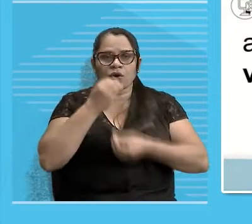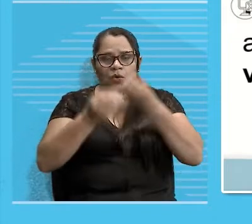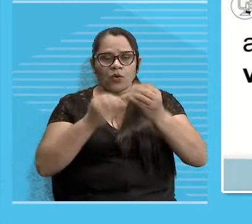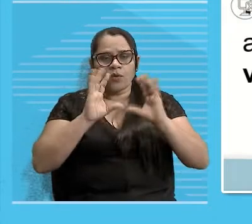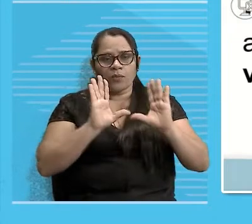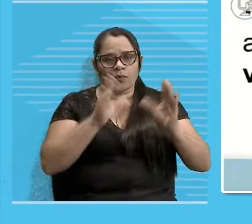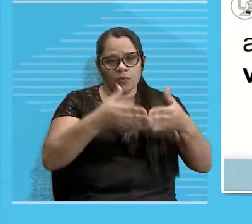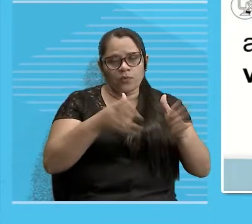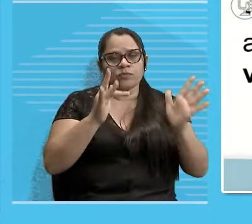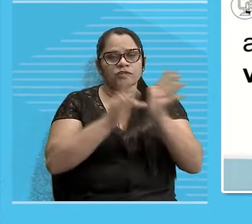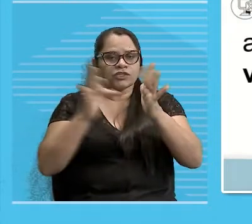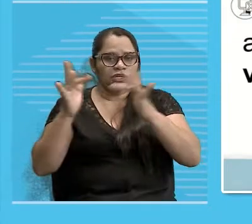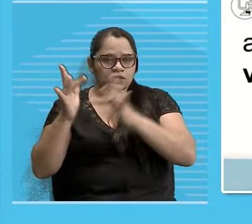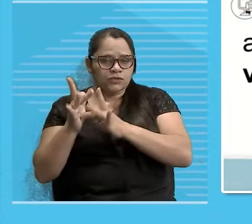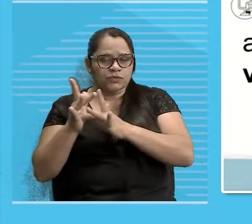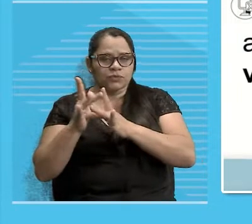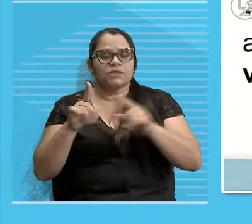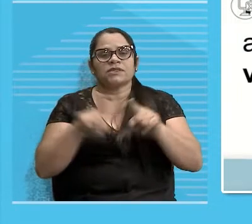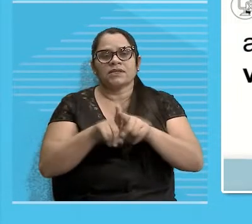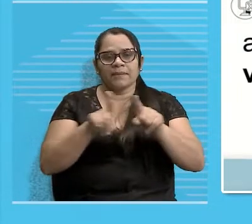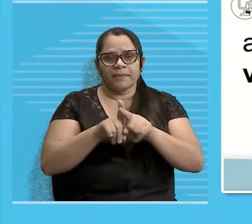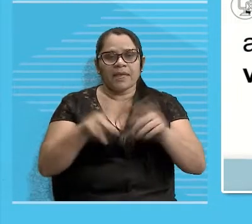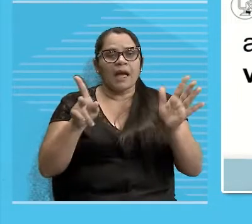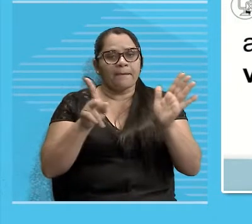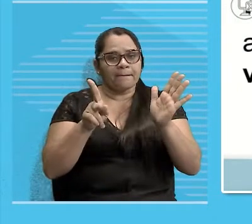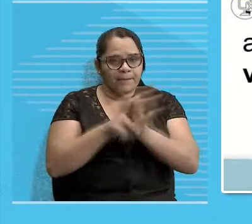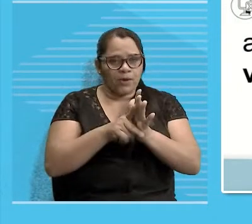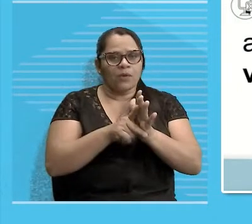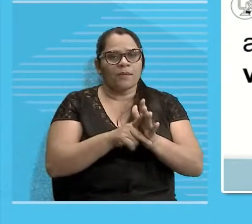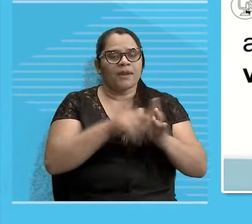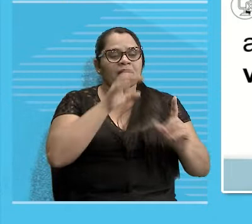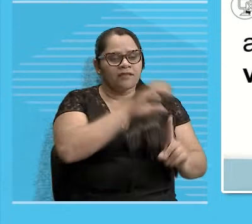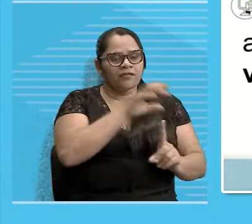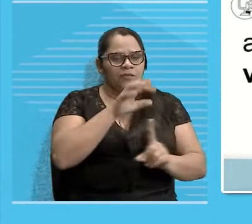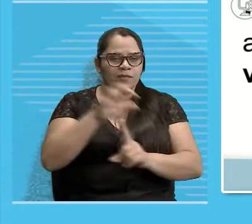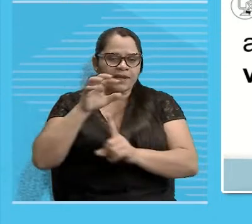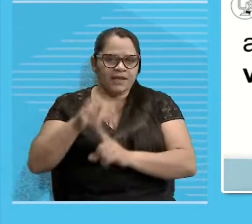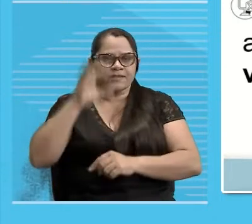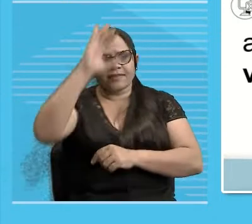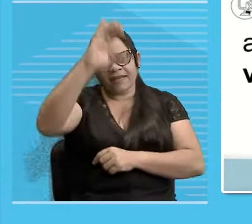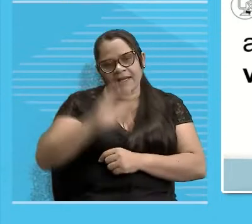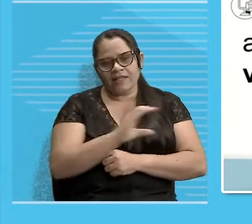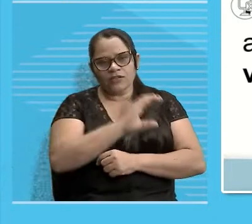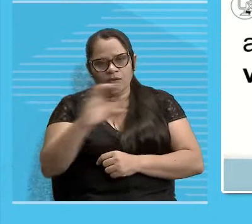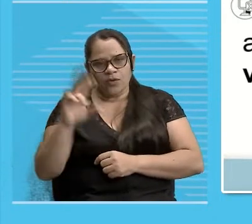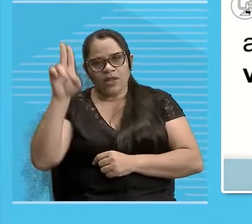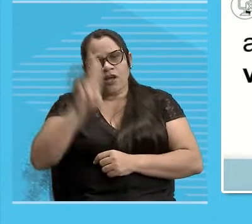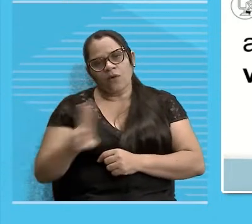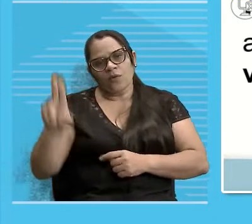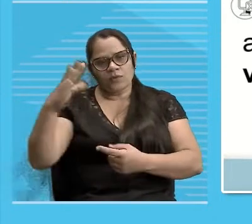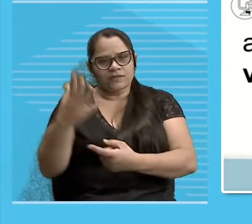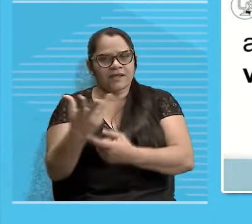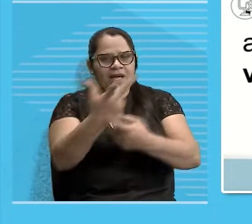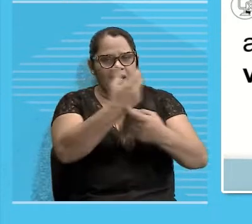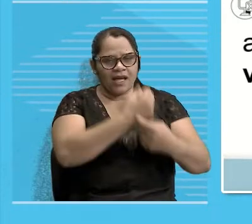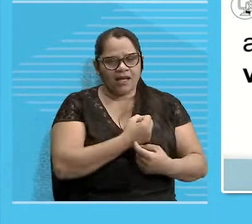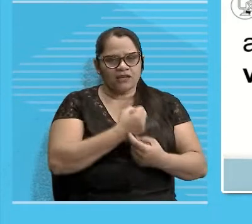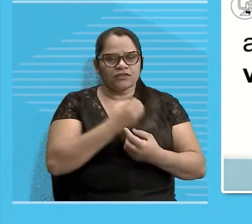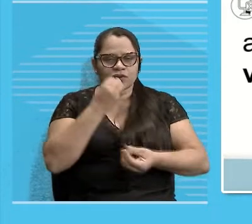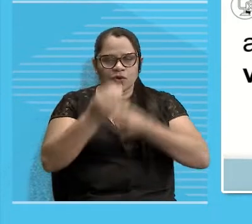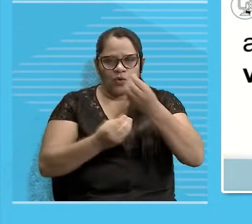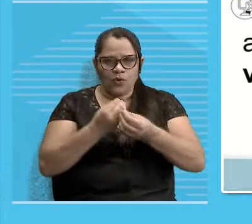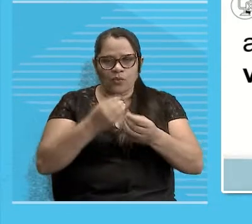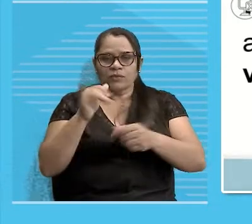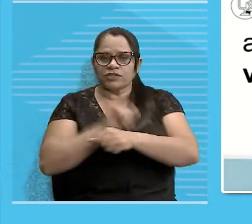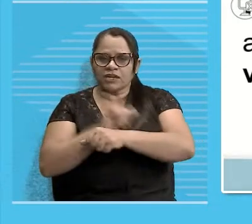a própria influência católica, vai usar a arte como mecanismo de atrair